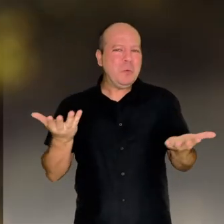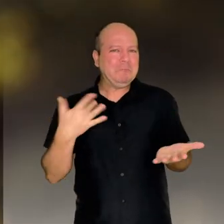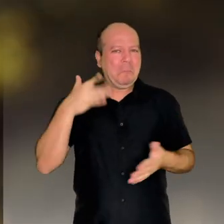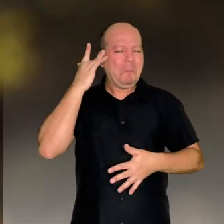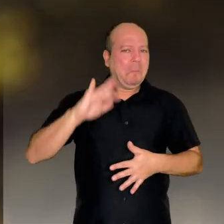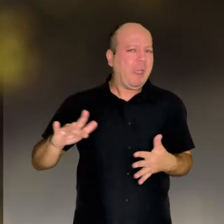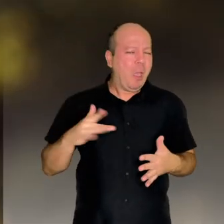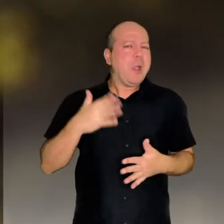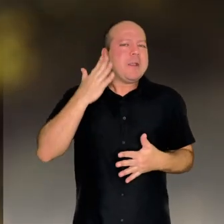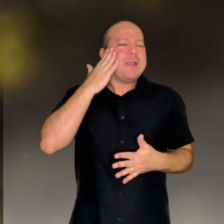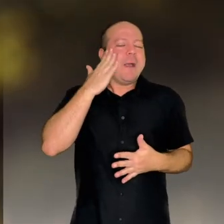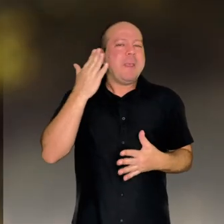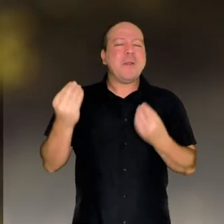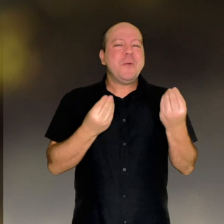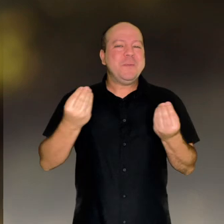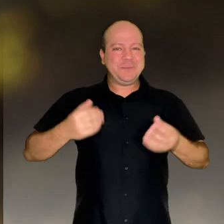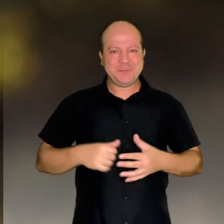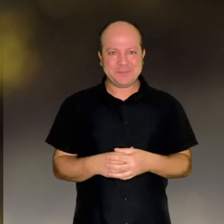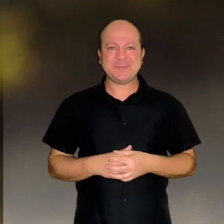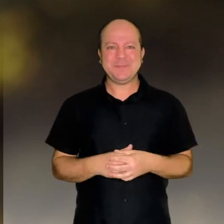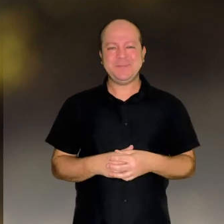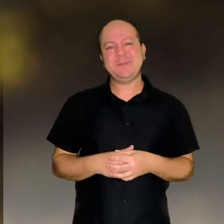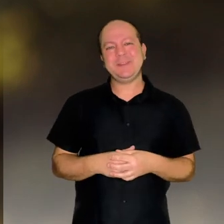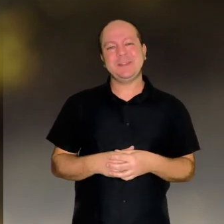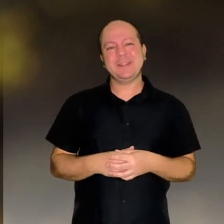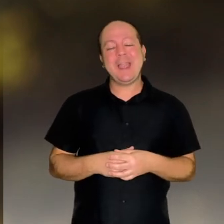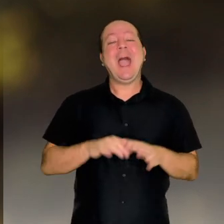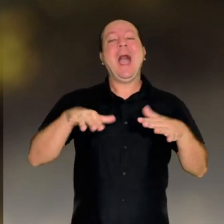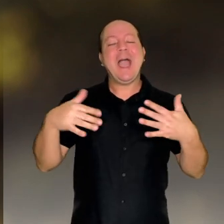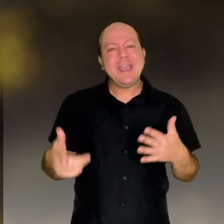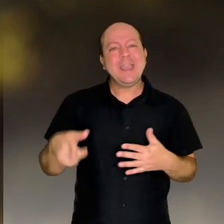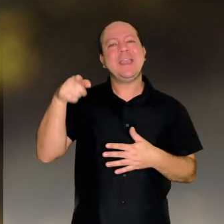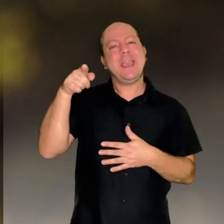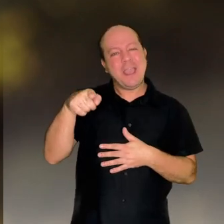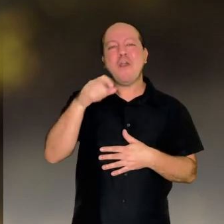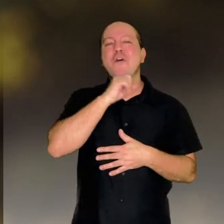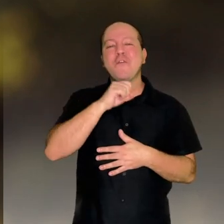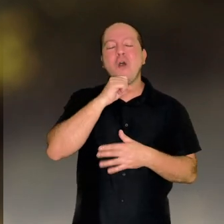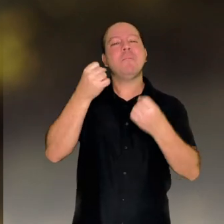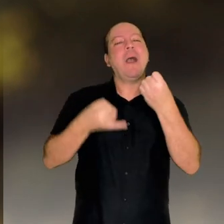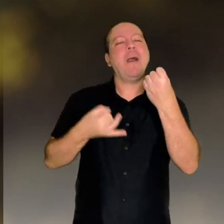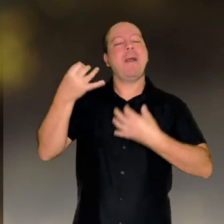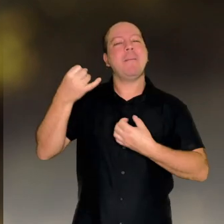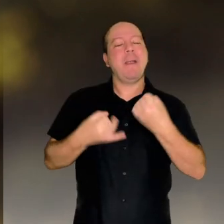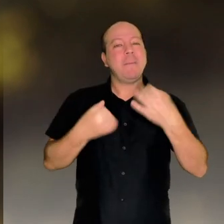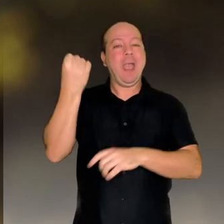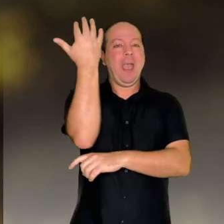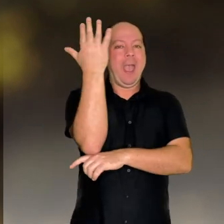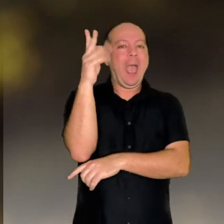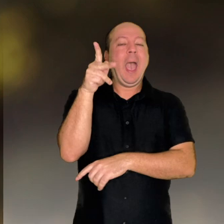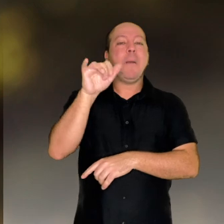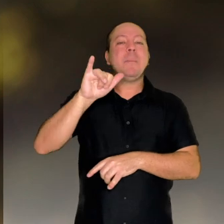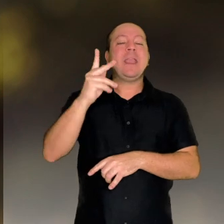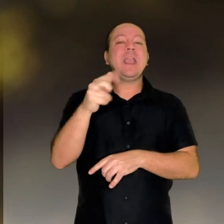que o pinheiro estava ocupado. Eu queria saber o que ele estava fazendo, né? E aí foi quando ele começou a me explicar que